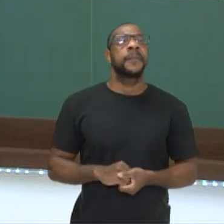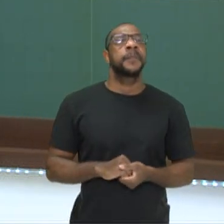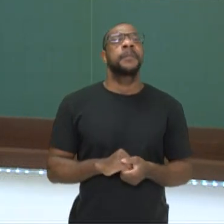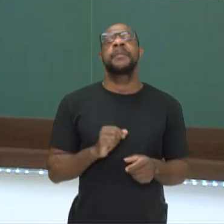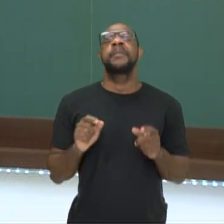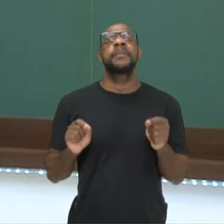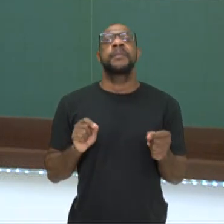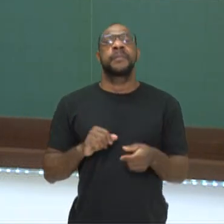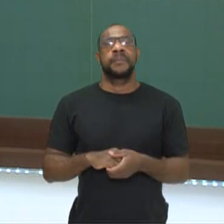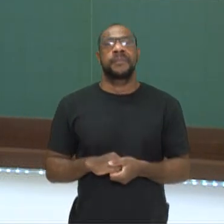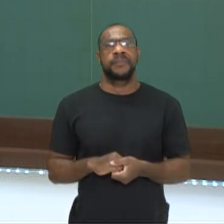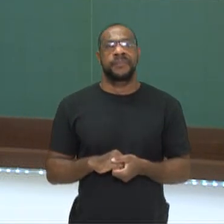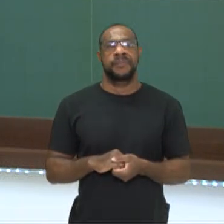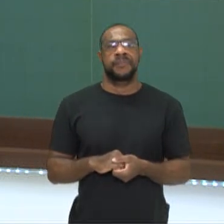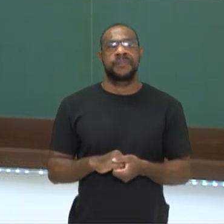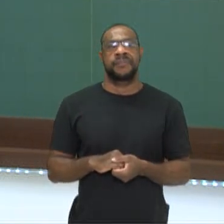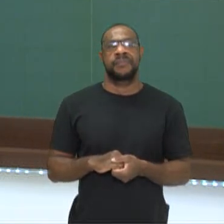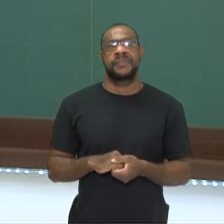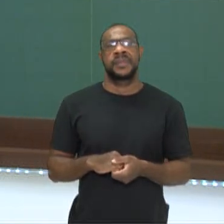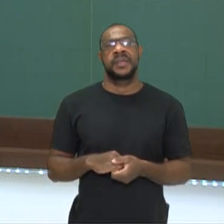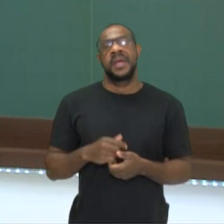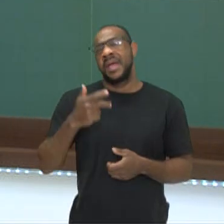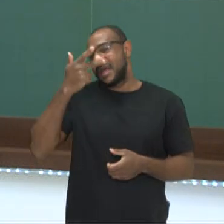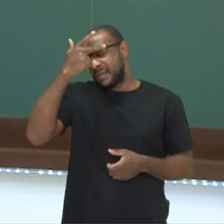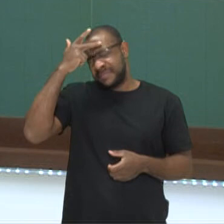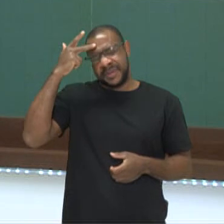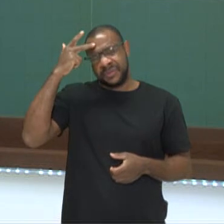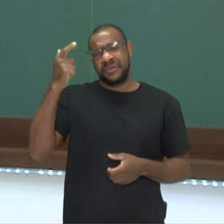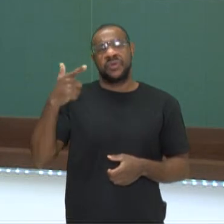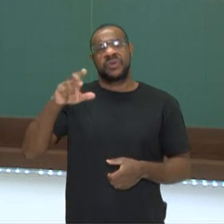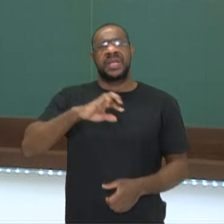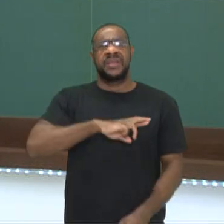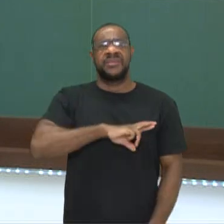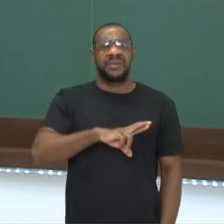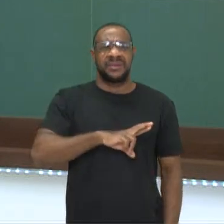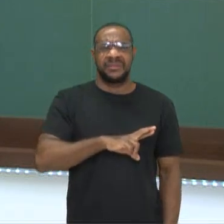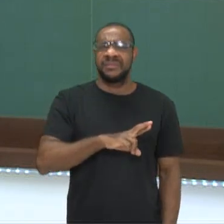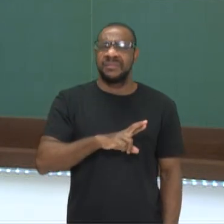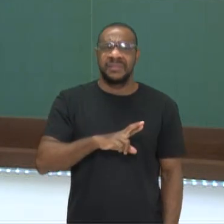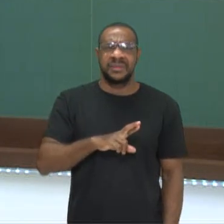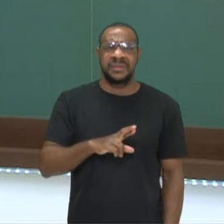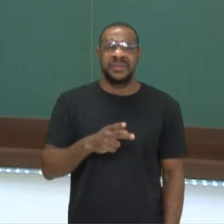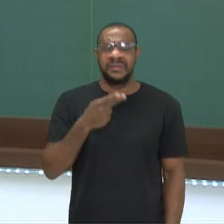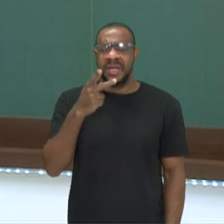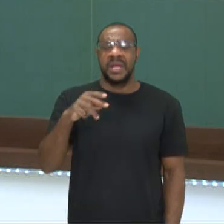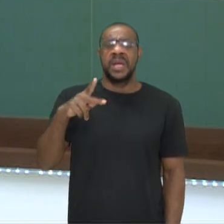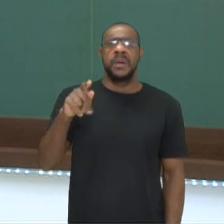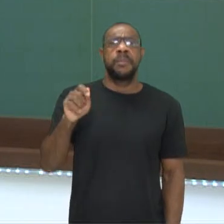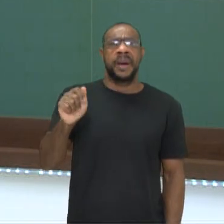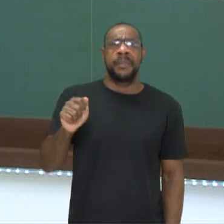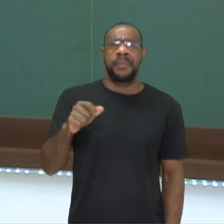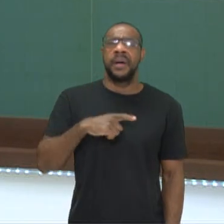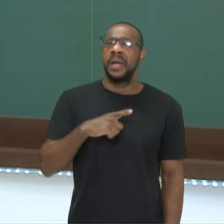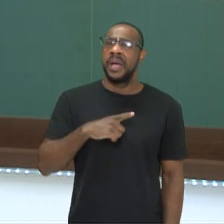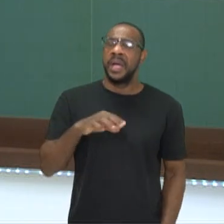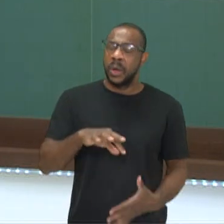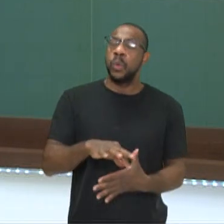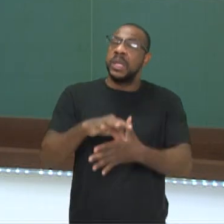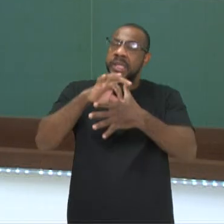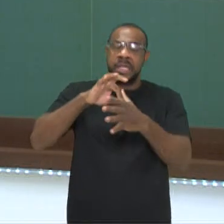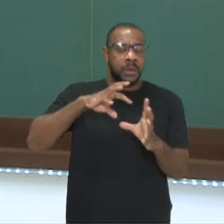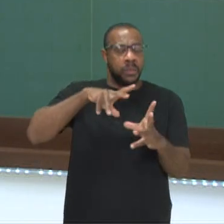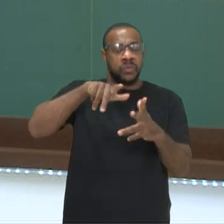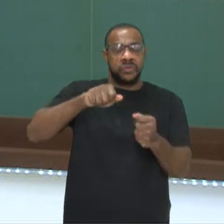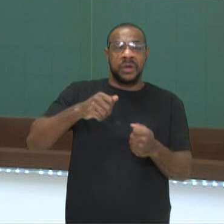falar espíritas, muçulmanos, muitas pessoas de outras religiões dizendo que o Papa Francisco é um grande líder mundial